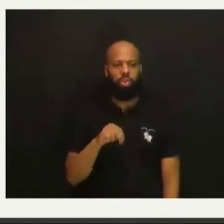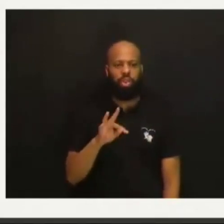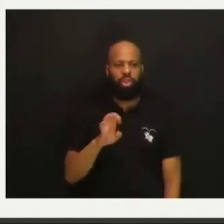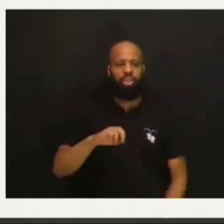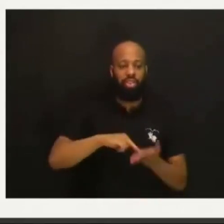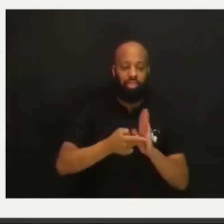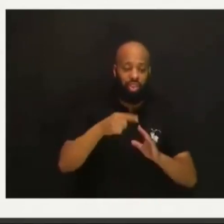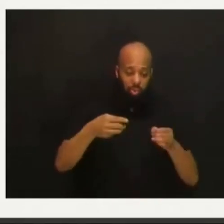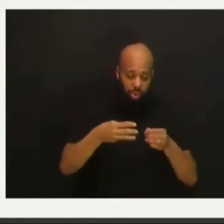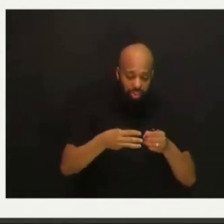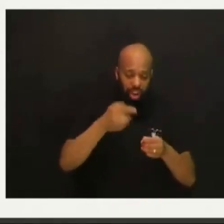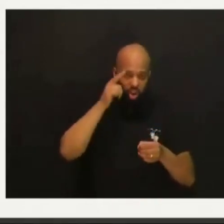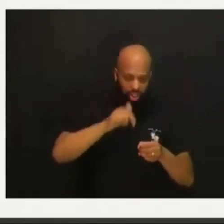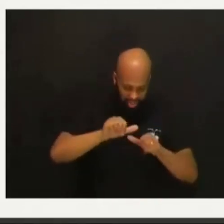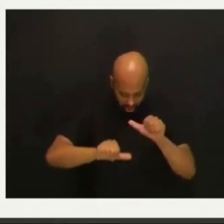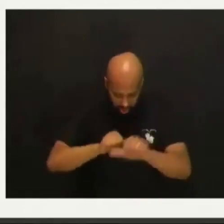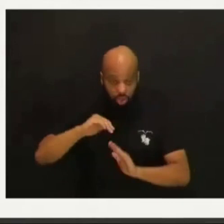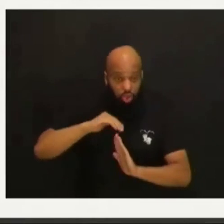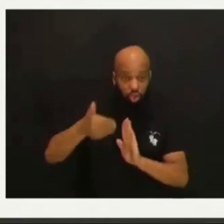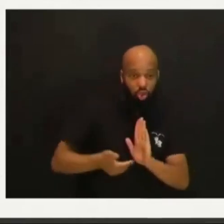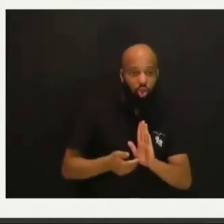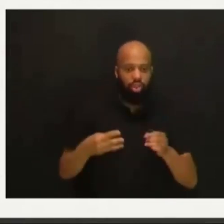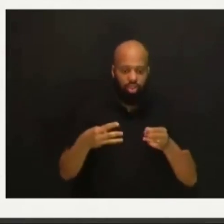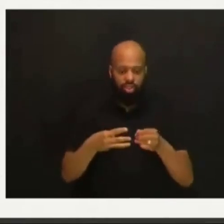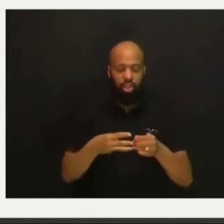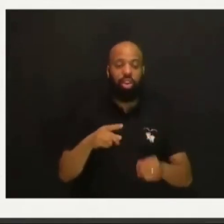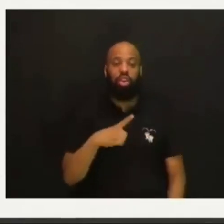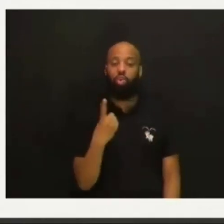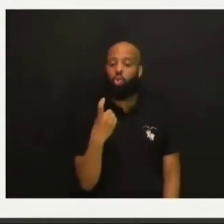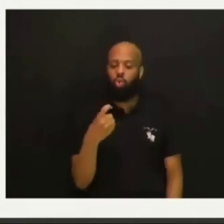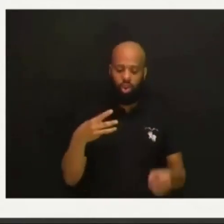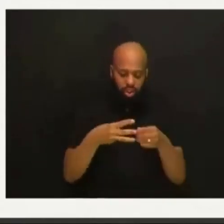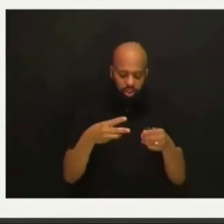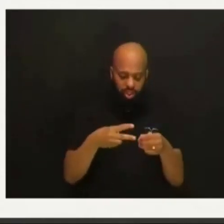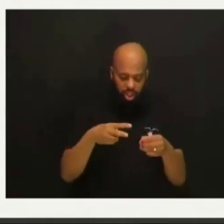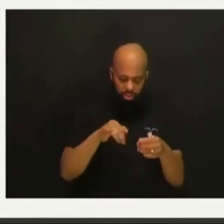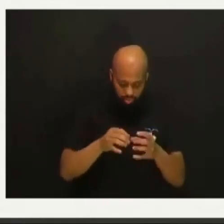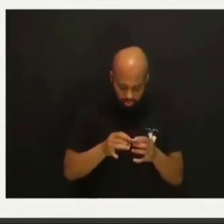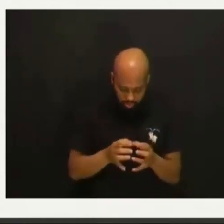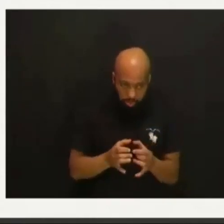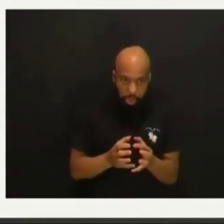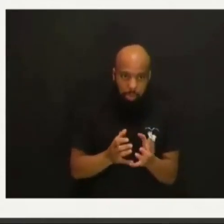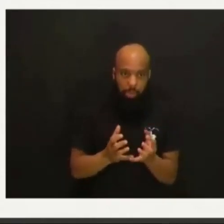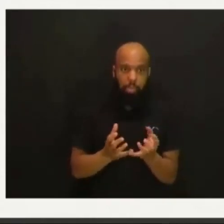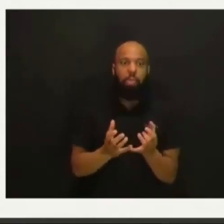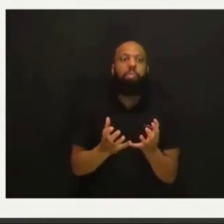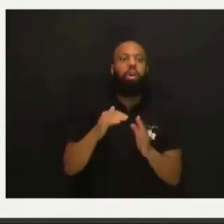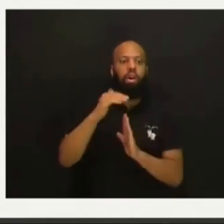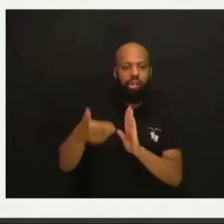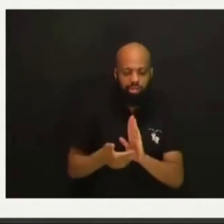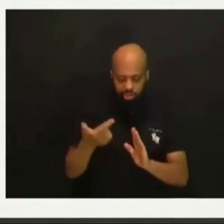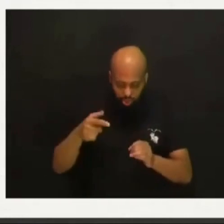células. Eu tenho uma única célula que vai se transformar em todas as outras células do nosso